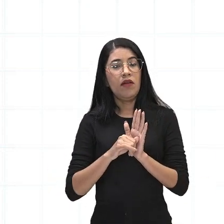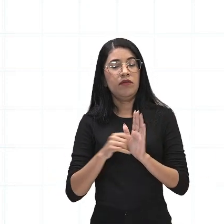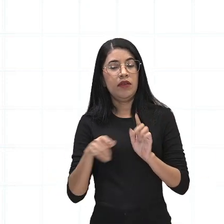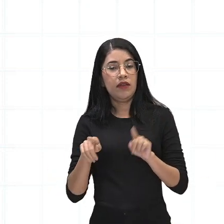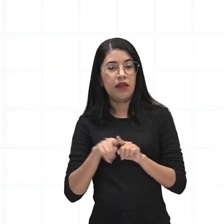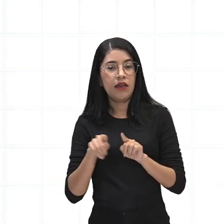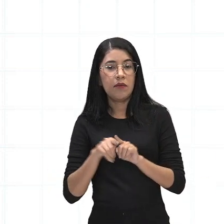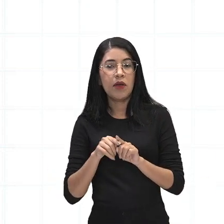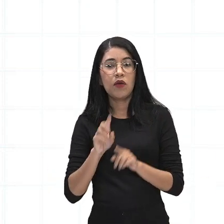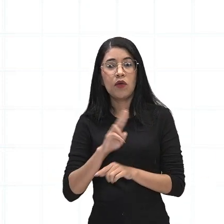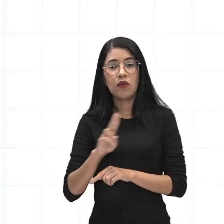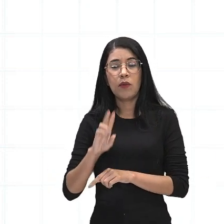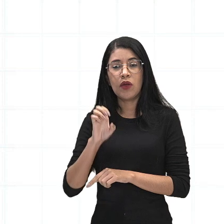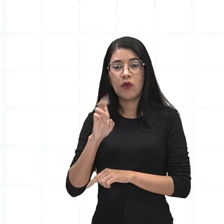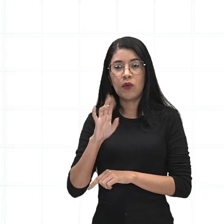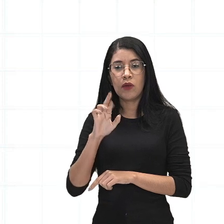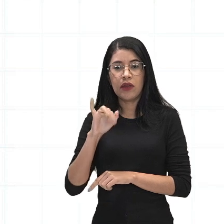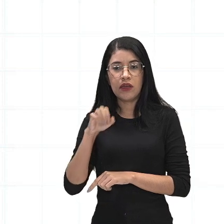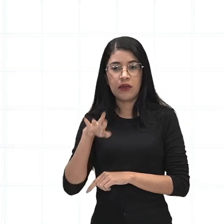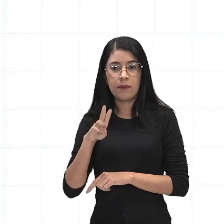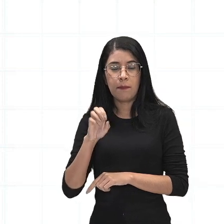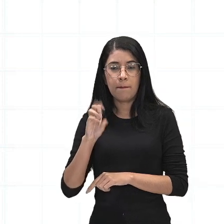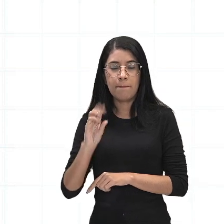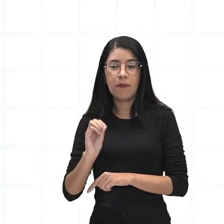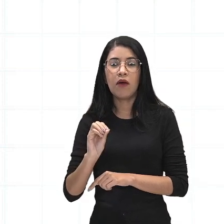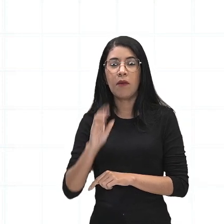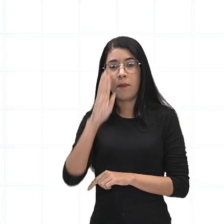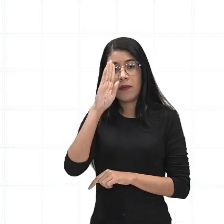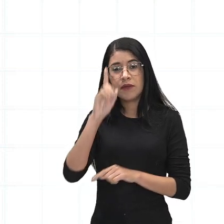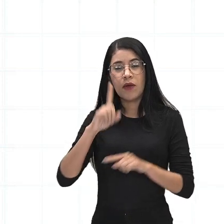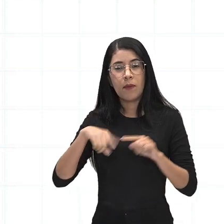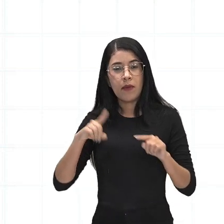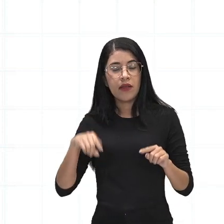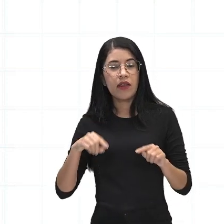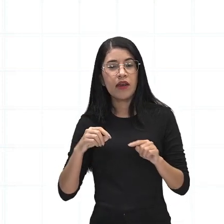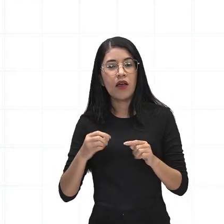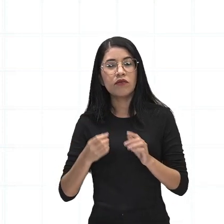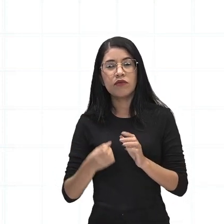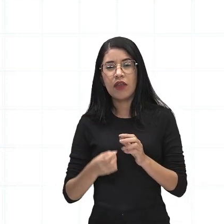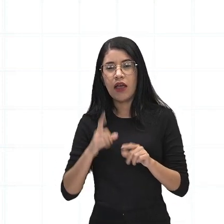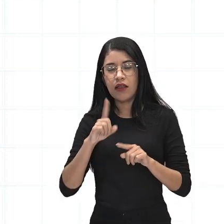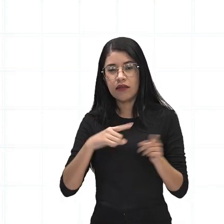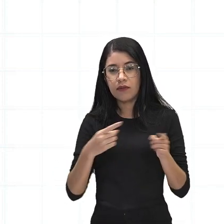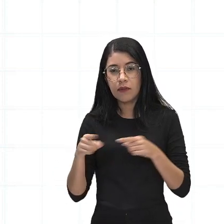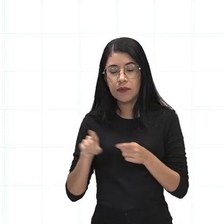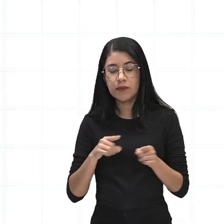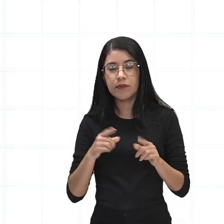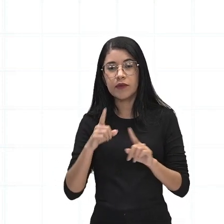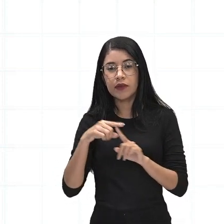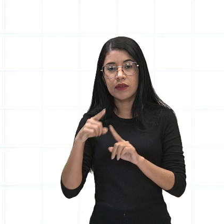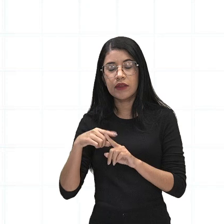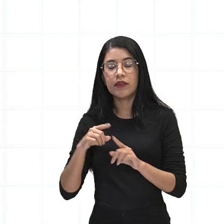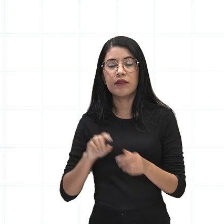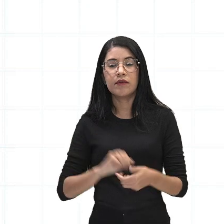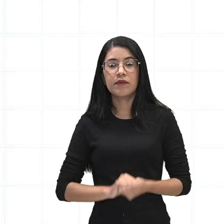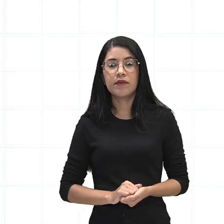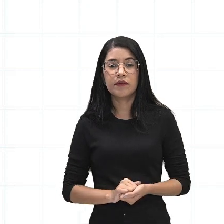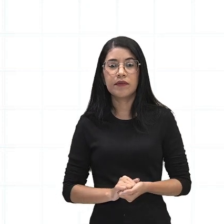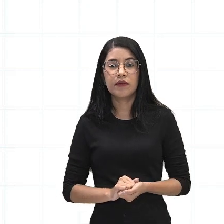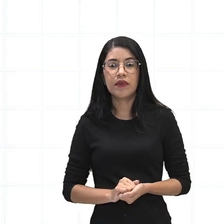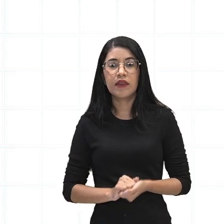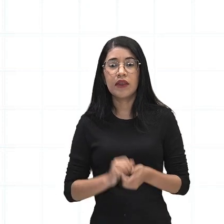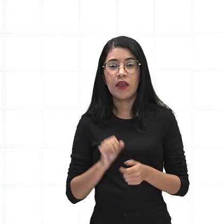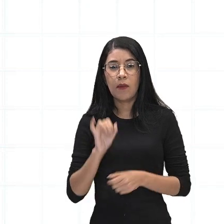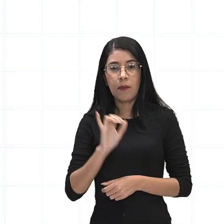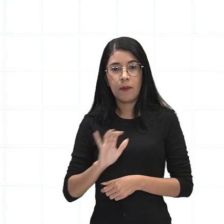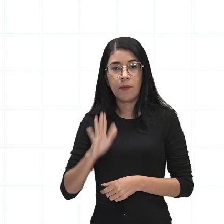nome vem do curimbó, principal instrumento dessa expressão. Então o carimbó, ele traz, vamos ver uma